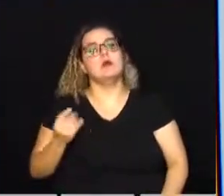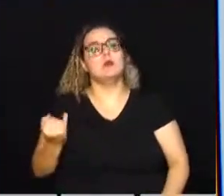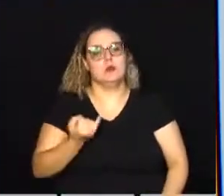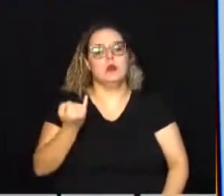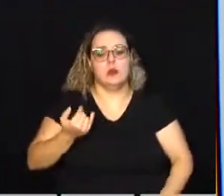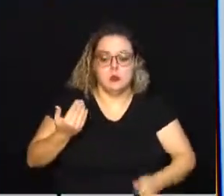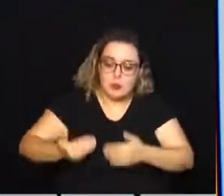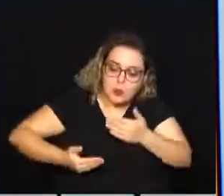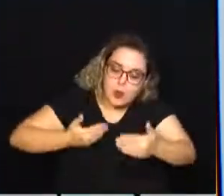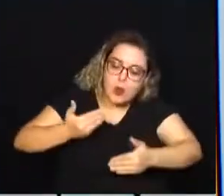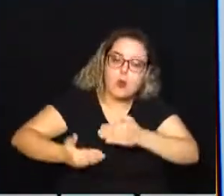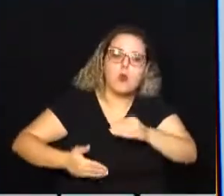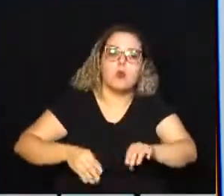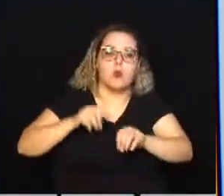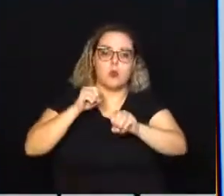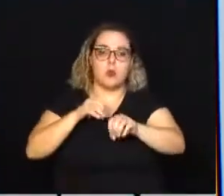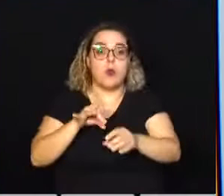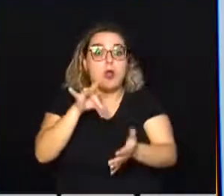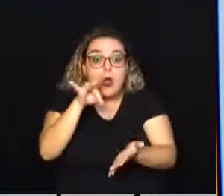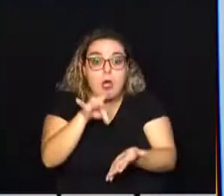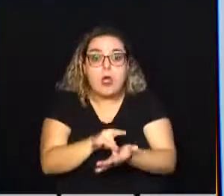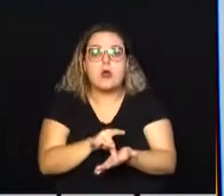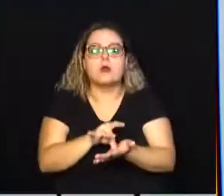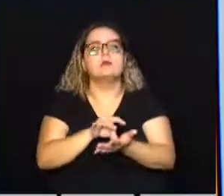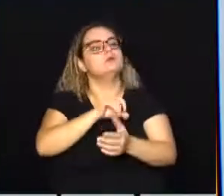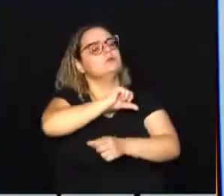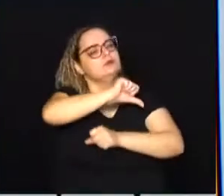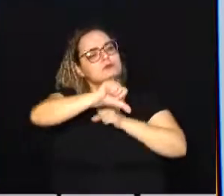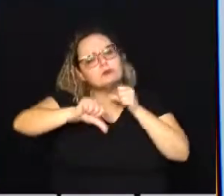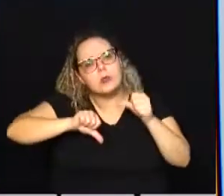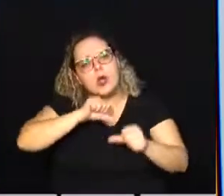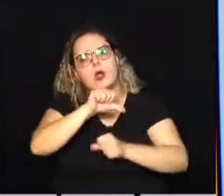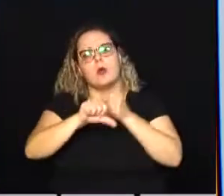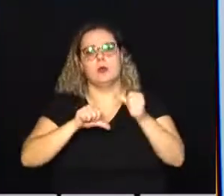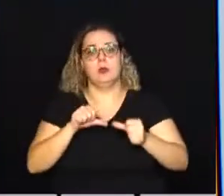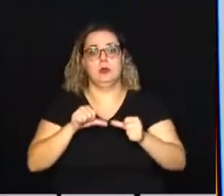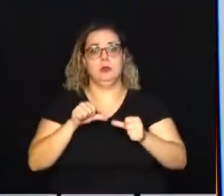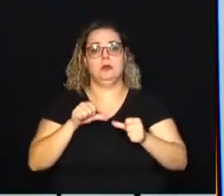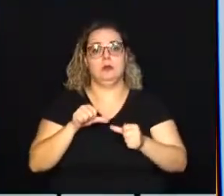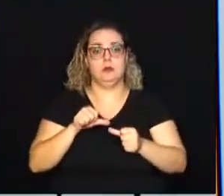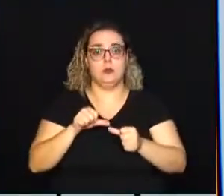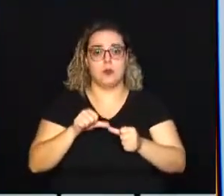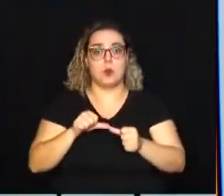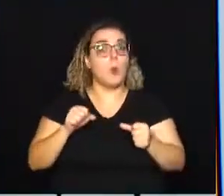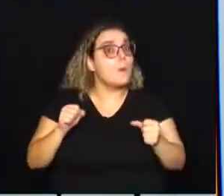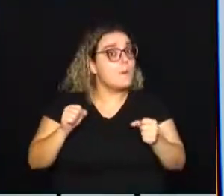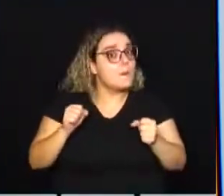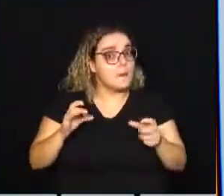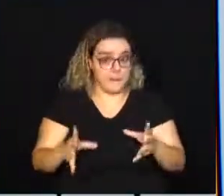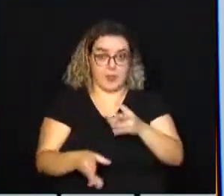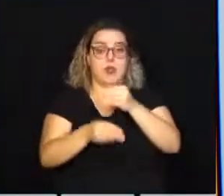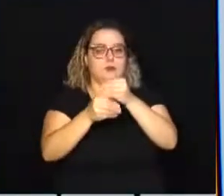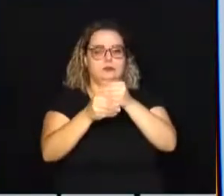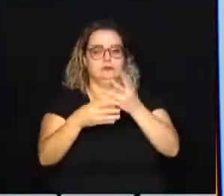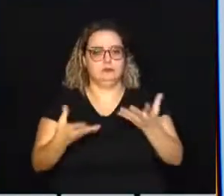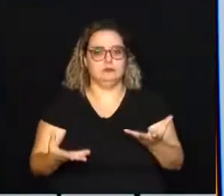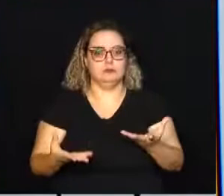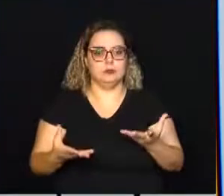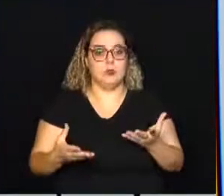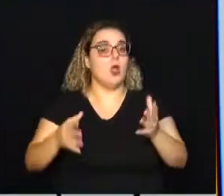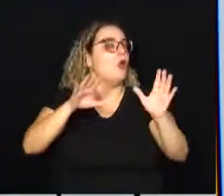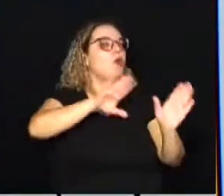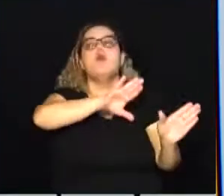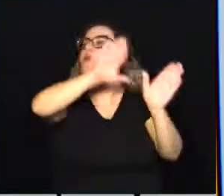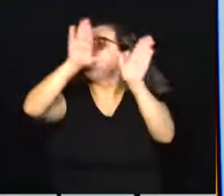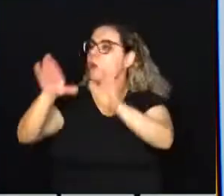processo educativo realmente transformador e realmente completo. De qualquer forma, esse é um outro tema,